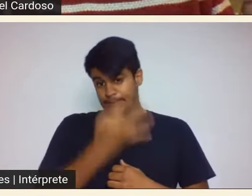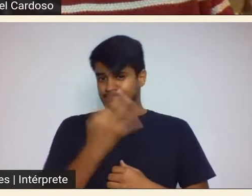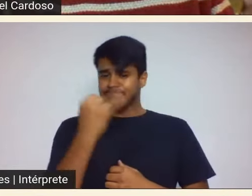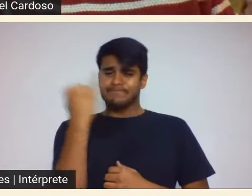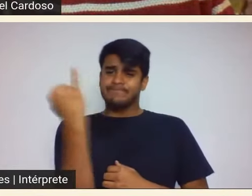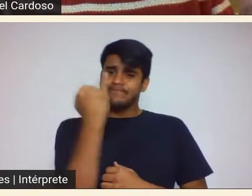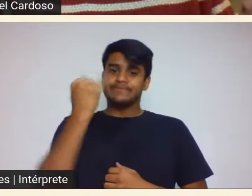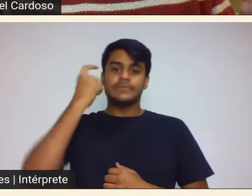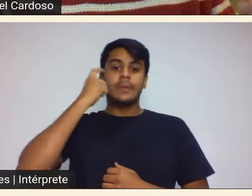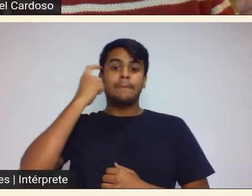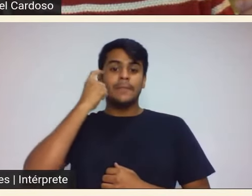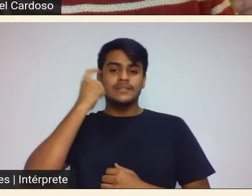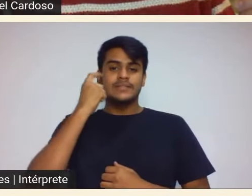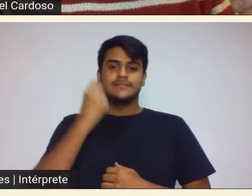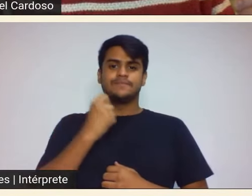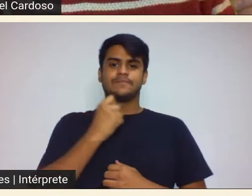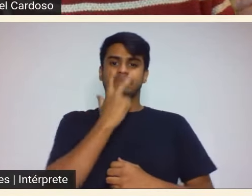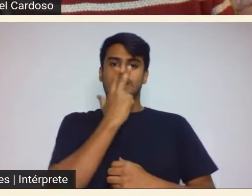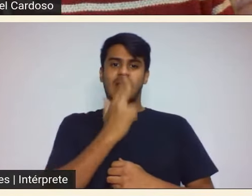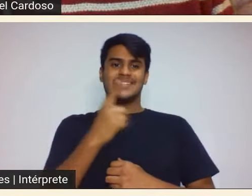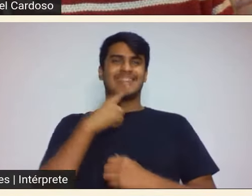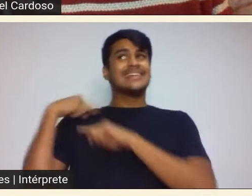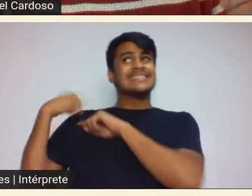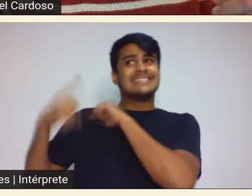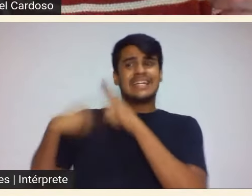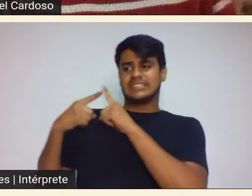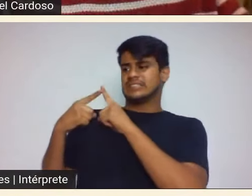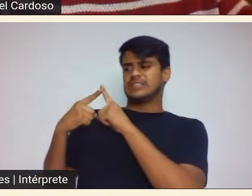no apagamento dessa tradição,